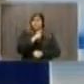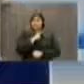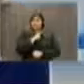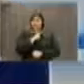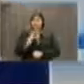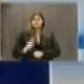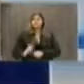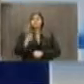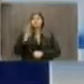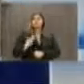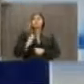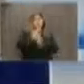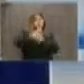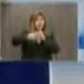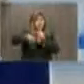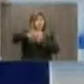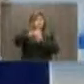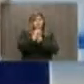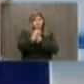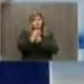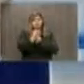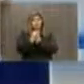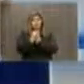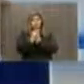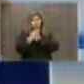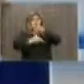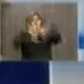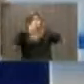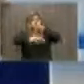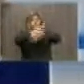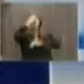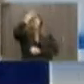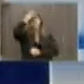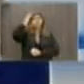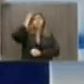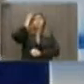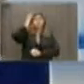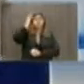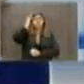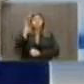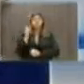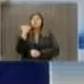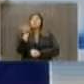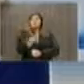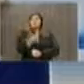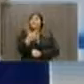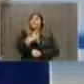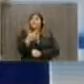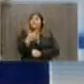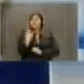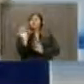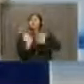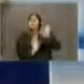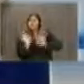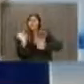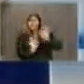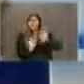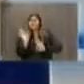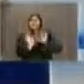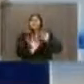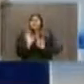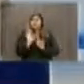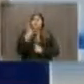campo da assistência social ou do desenvolvimento social da população. O que falta é gestão. O que falta